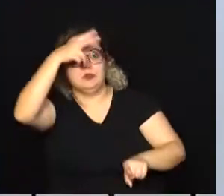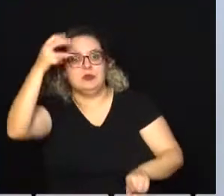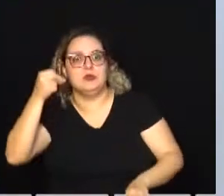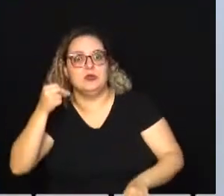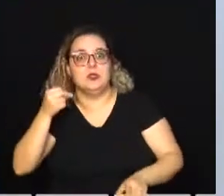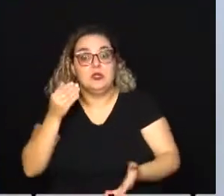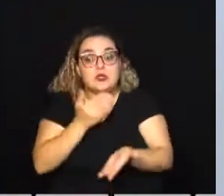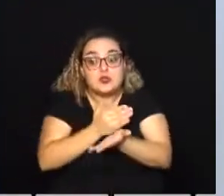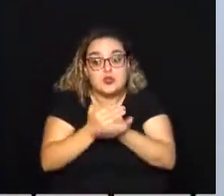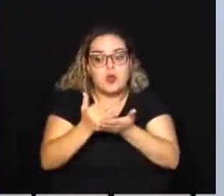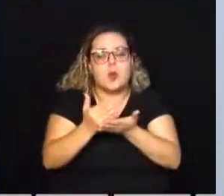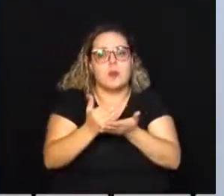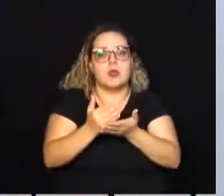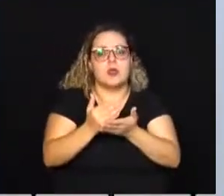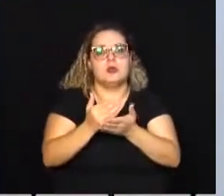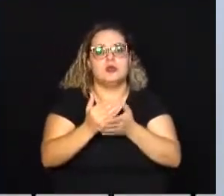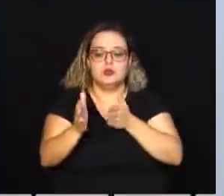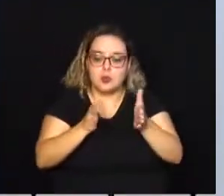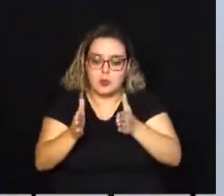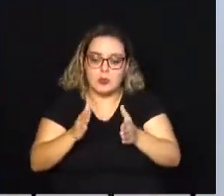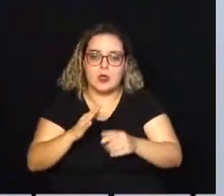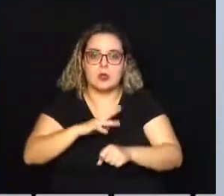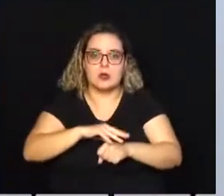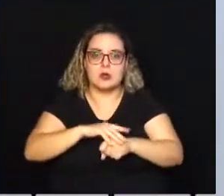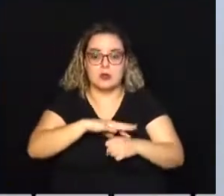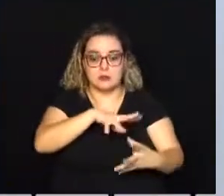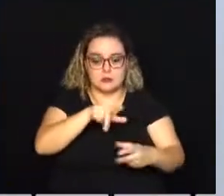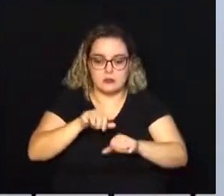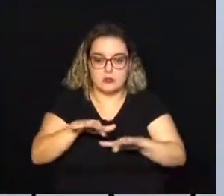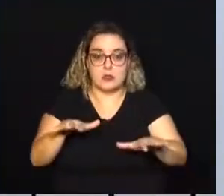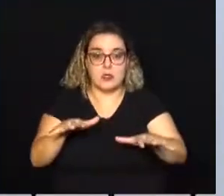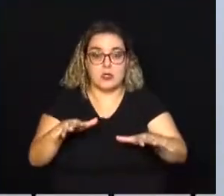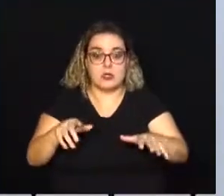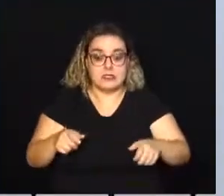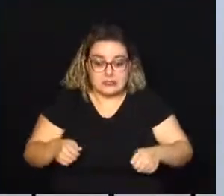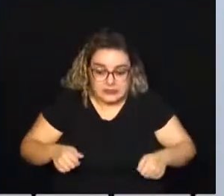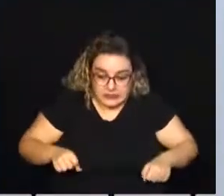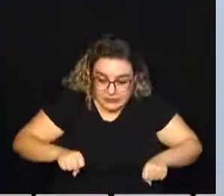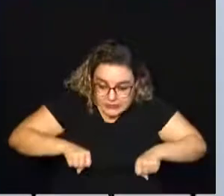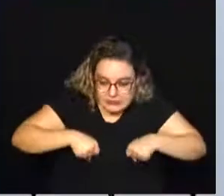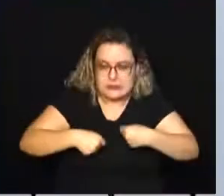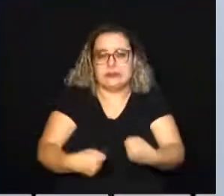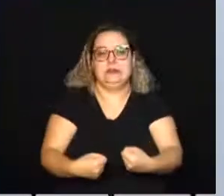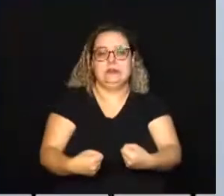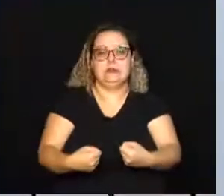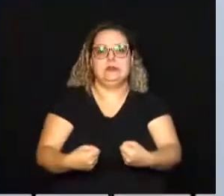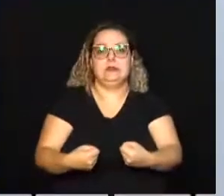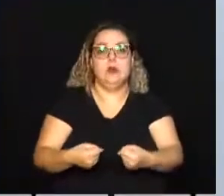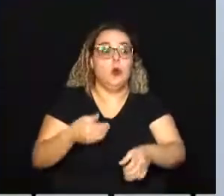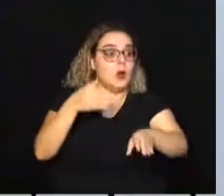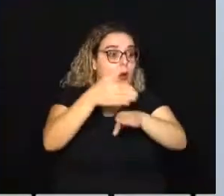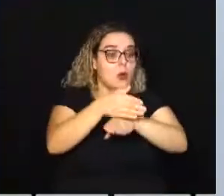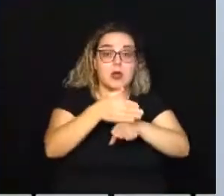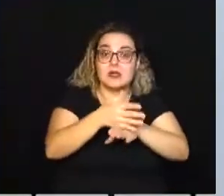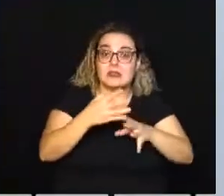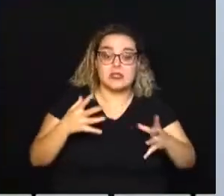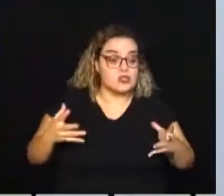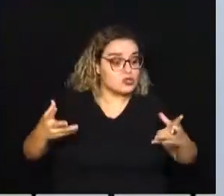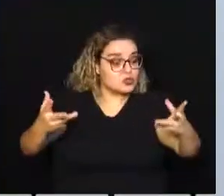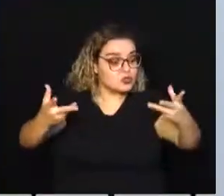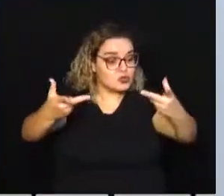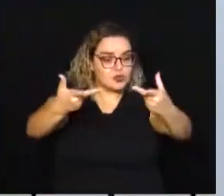da pandemia, em gastar suas energias em garantir um acesso universal às atividades